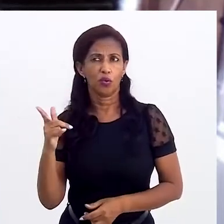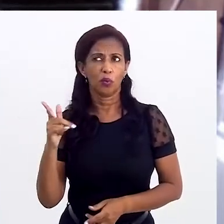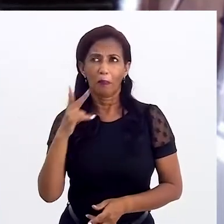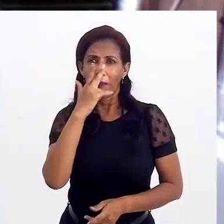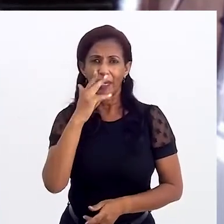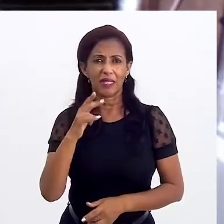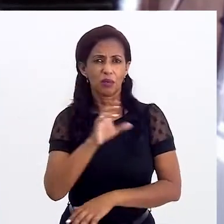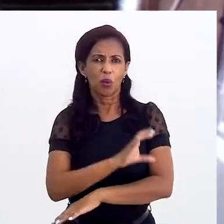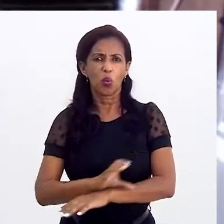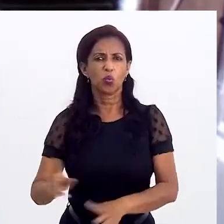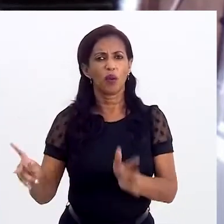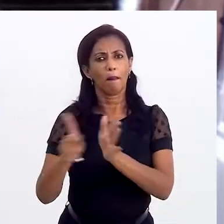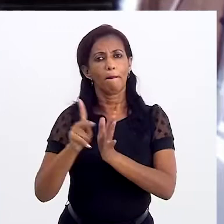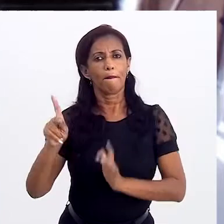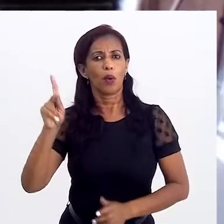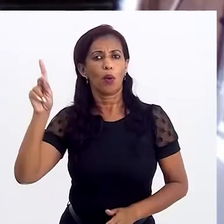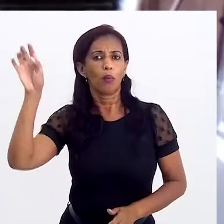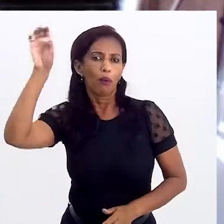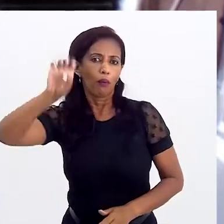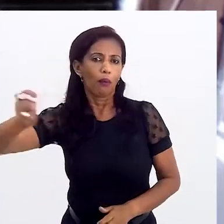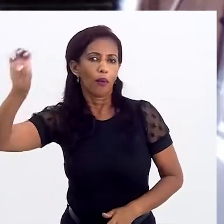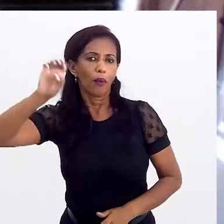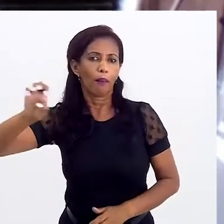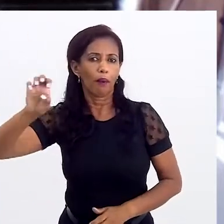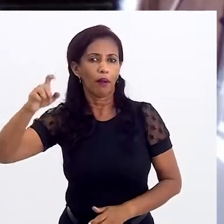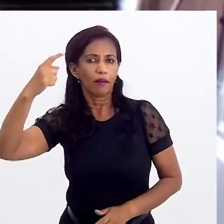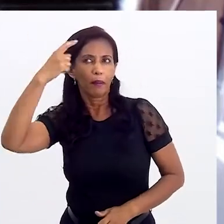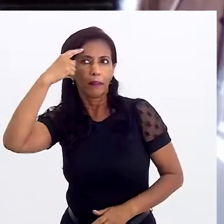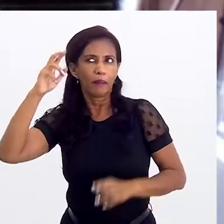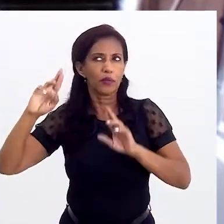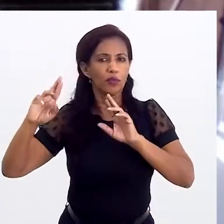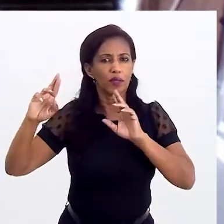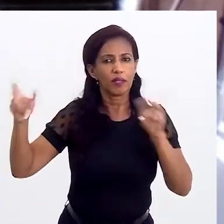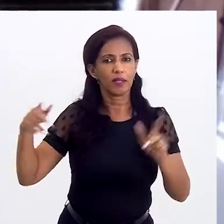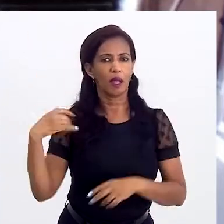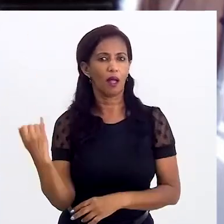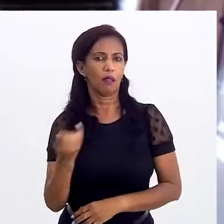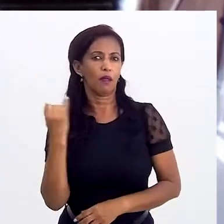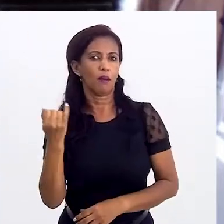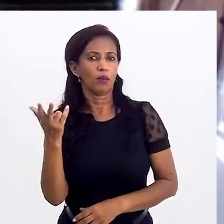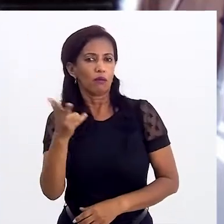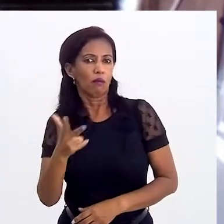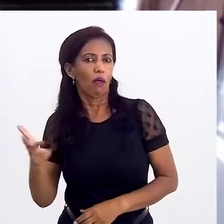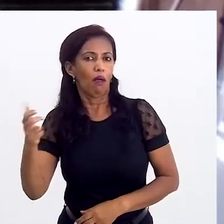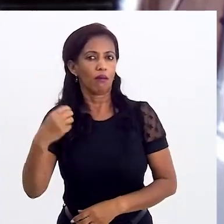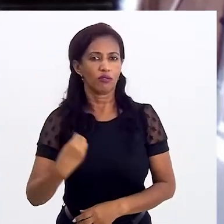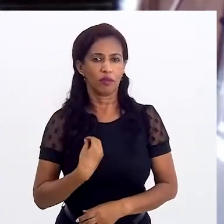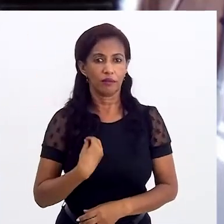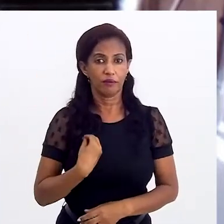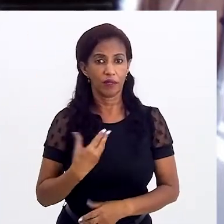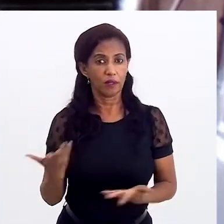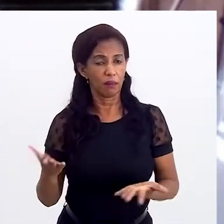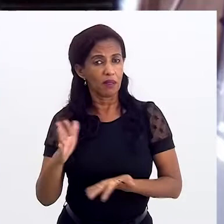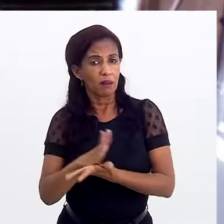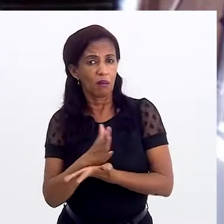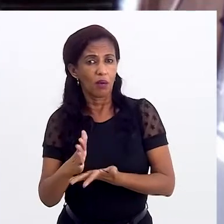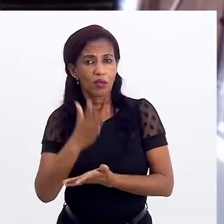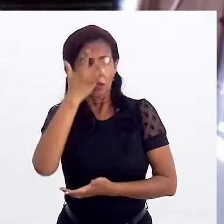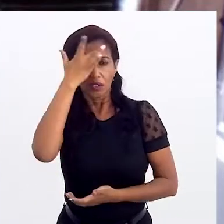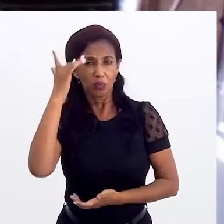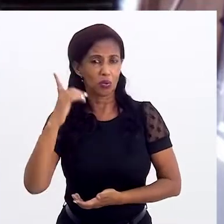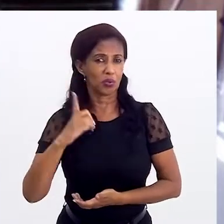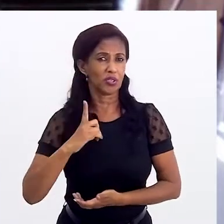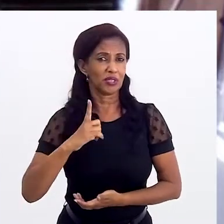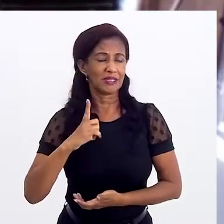com a cultura europeia, né? Que tenha uma percepção diferenciada da importância das artes na vida. Mas a maioria